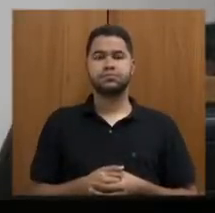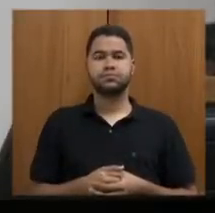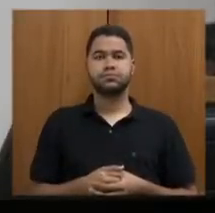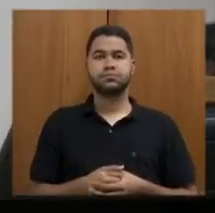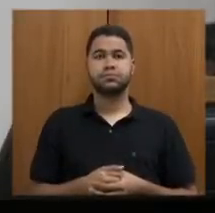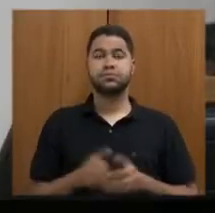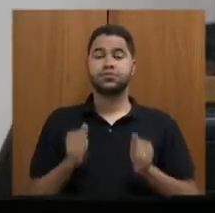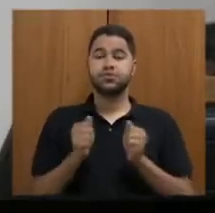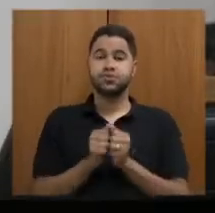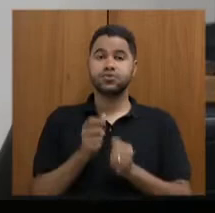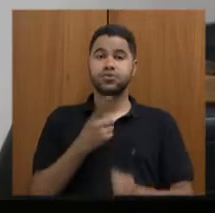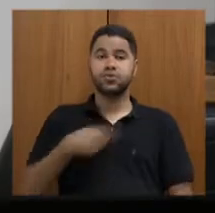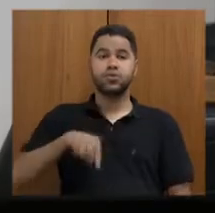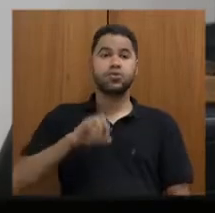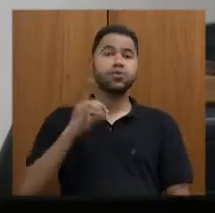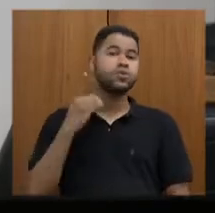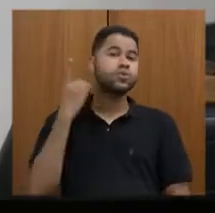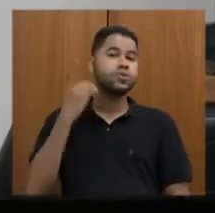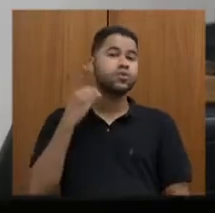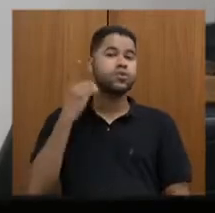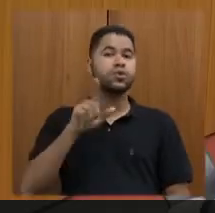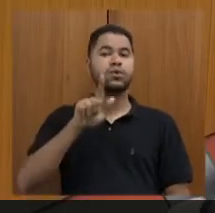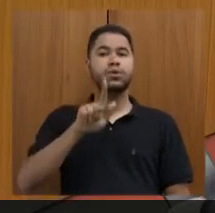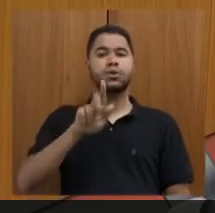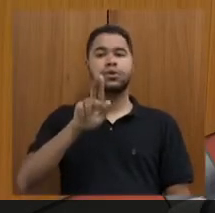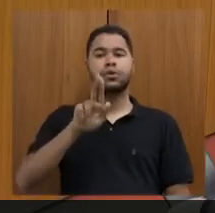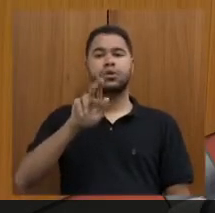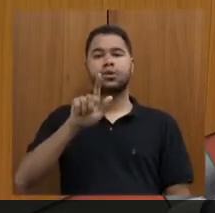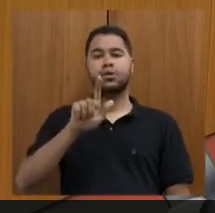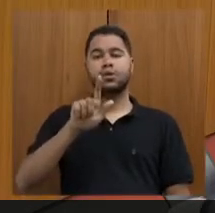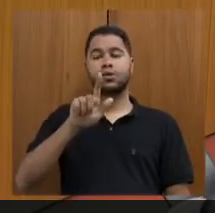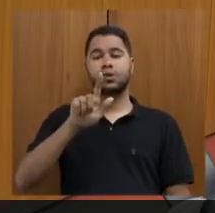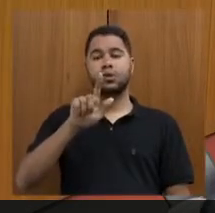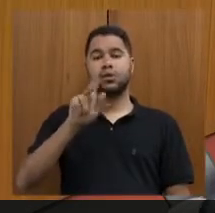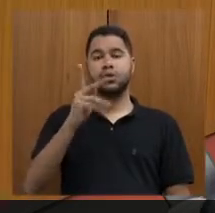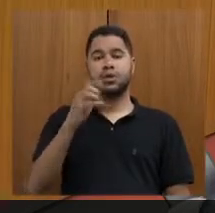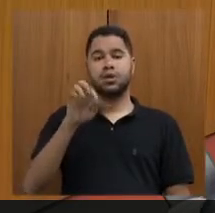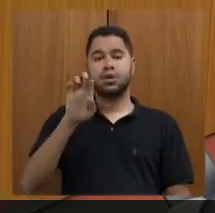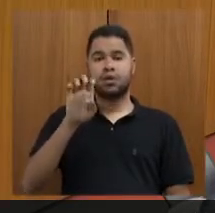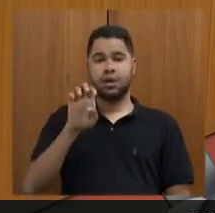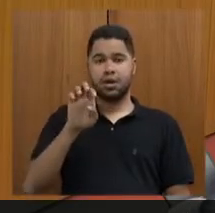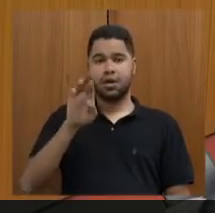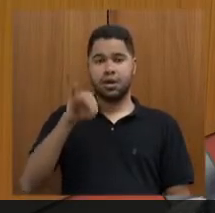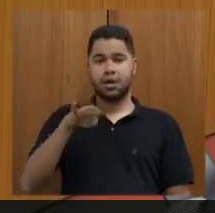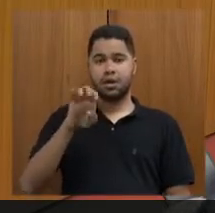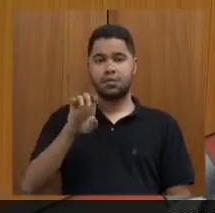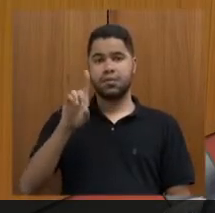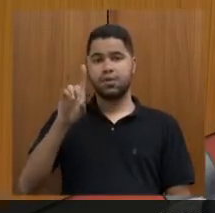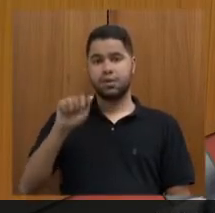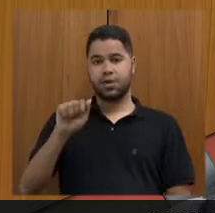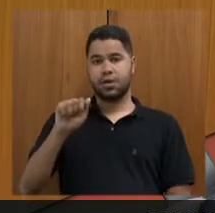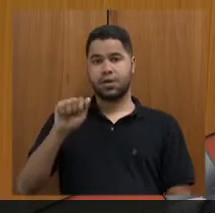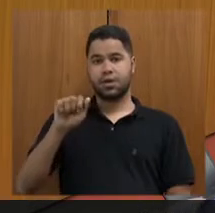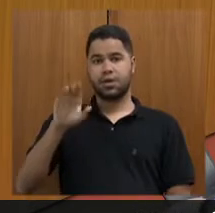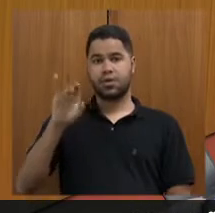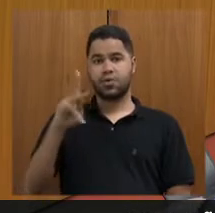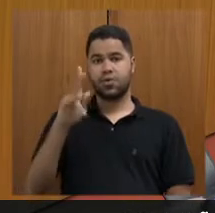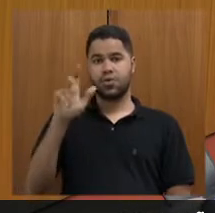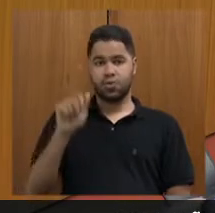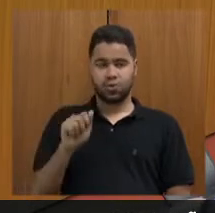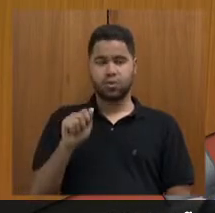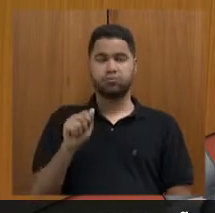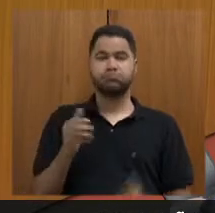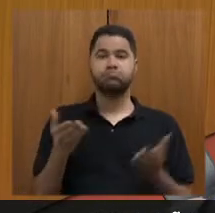Conosco também o deputado Guilherme da Cunha, presencialmente aqui no auditório. Passo a palavra,